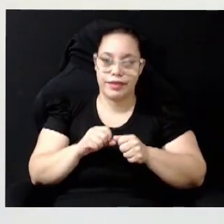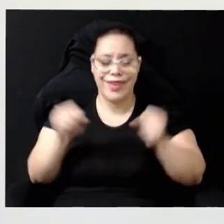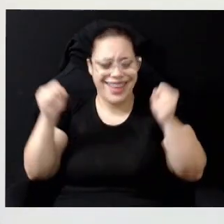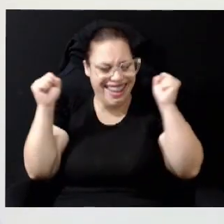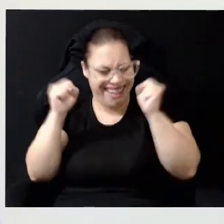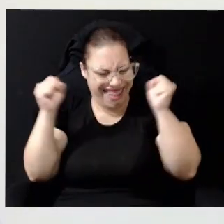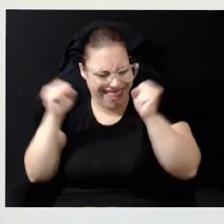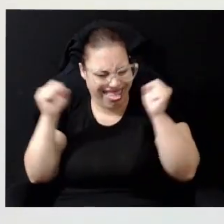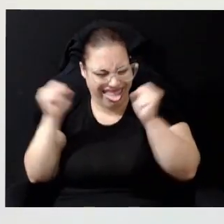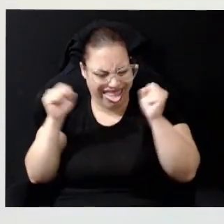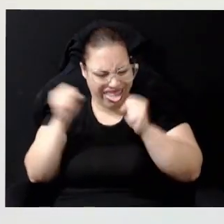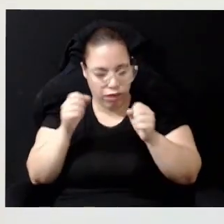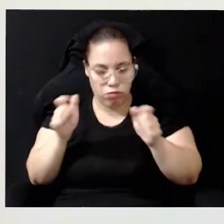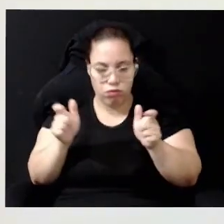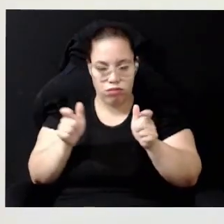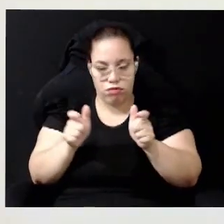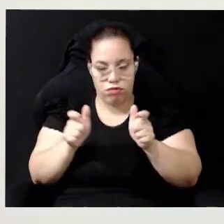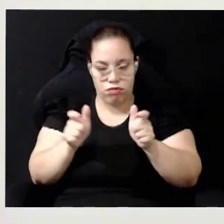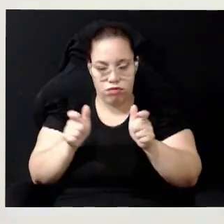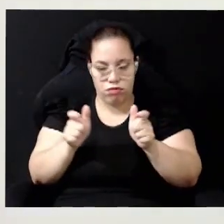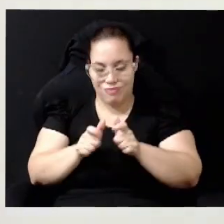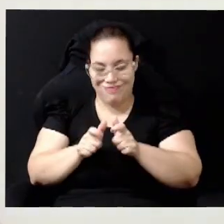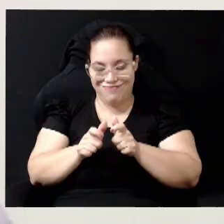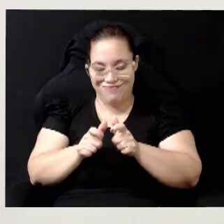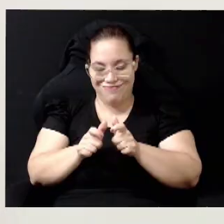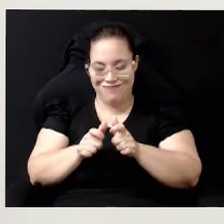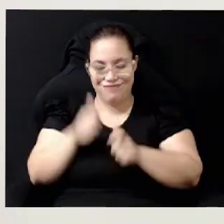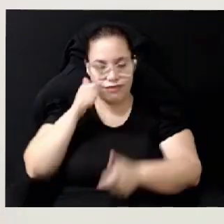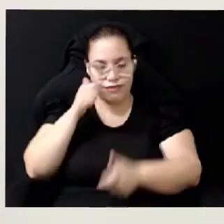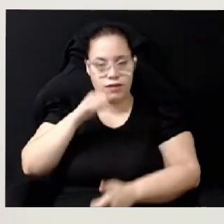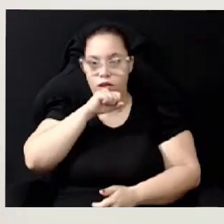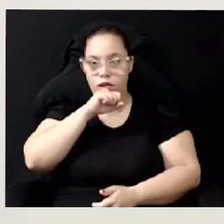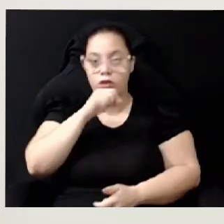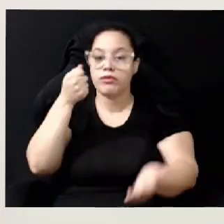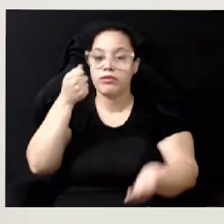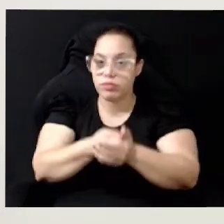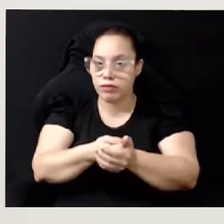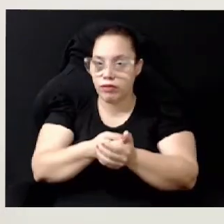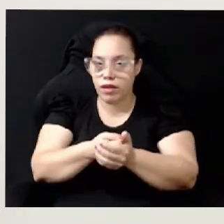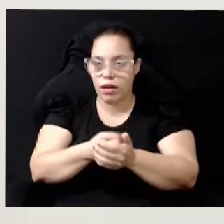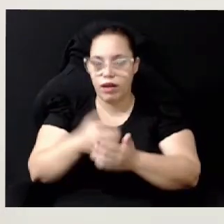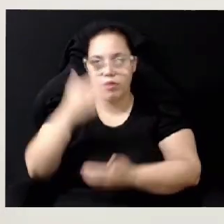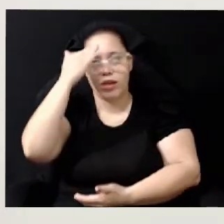tornem menos frequentes e os pais se tornem mais capazes, mais